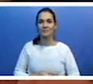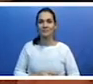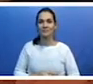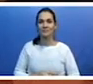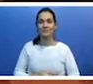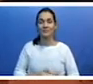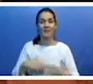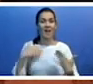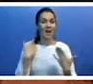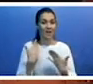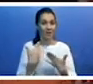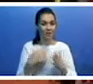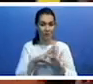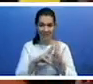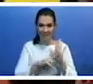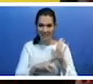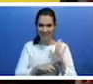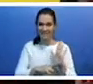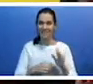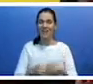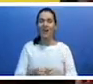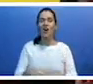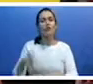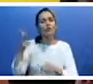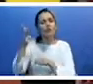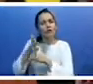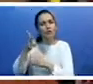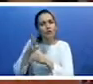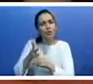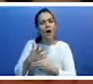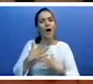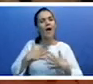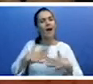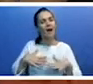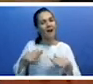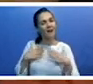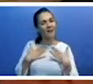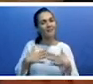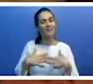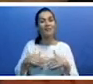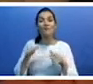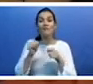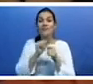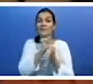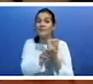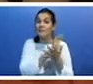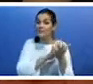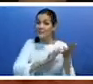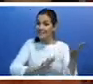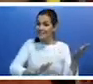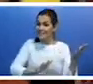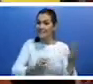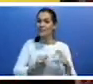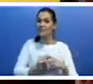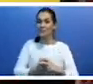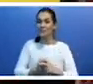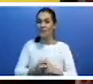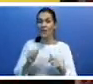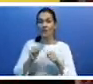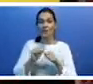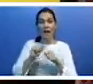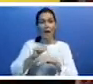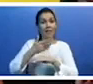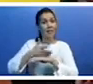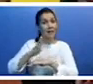O nosso roteiro: assistir a videoaula, fazer as atividades, fazer a